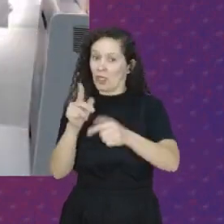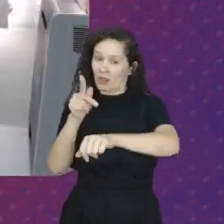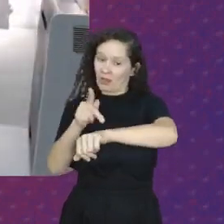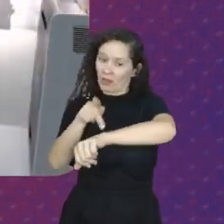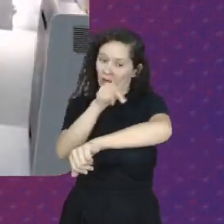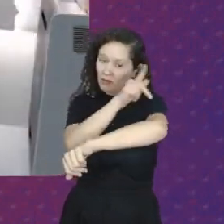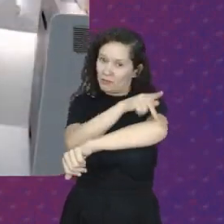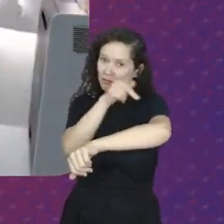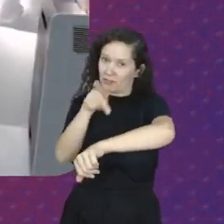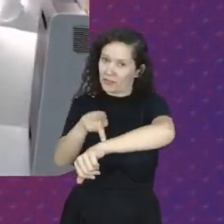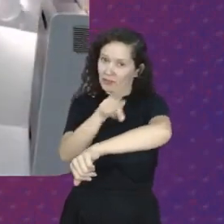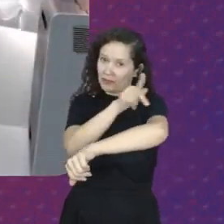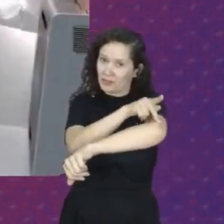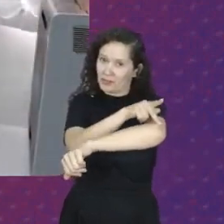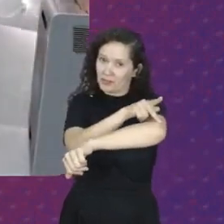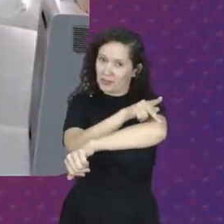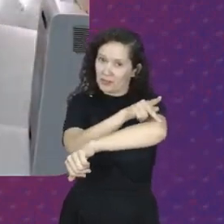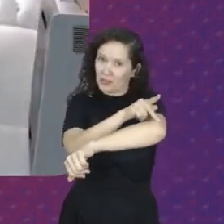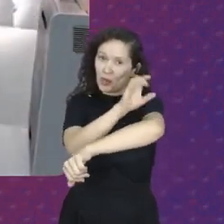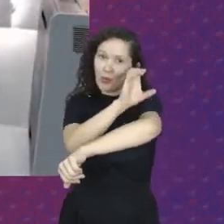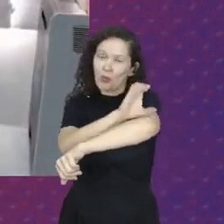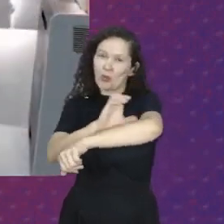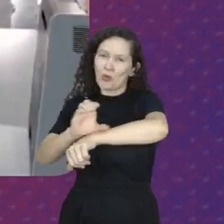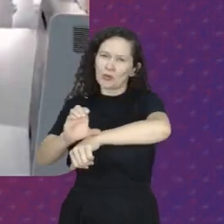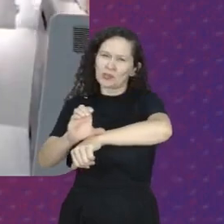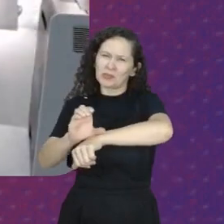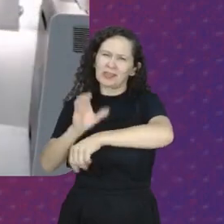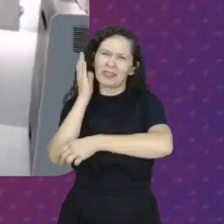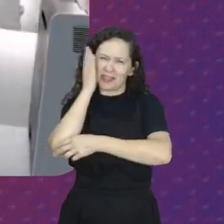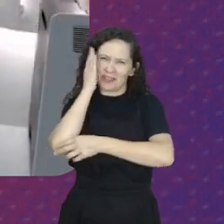pedagogia ser um curso praticamente